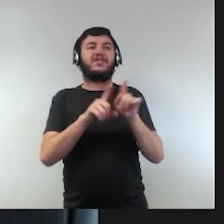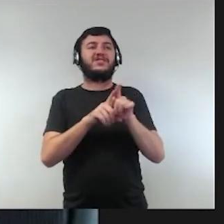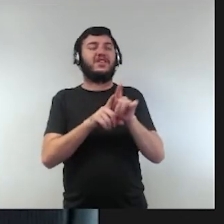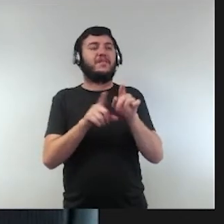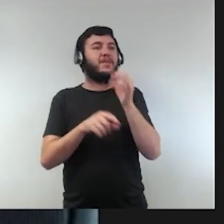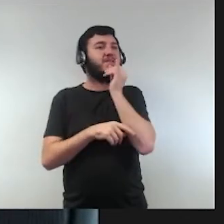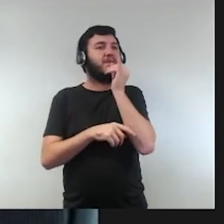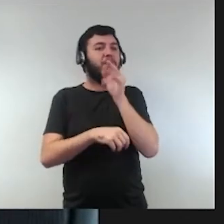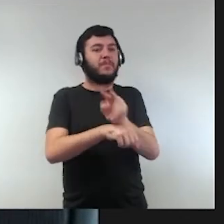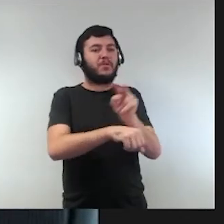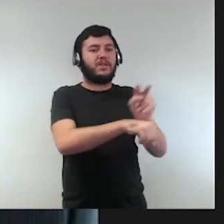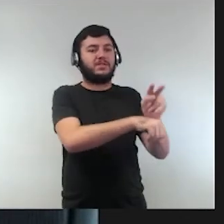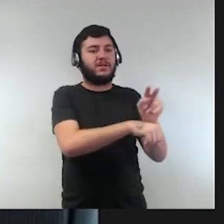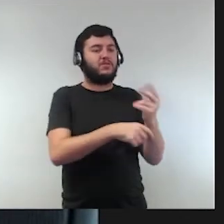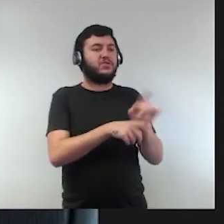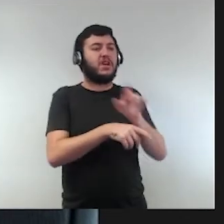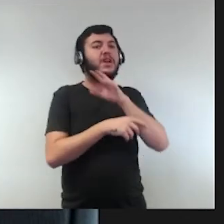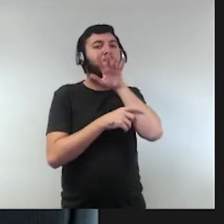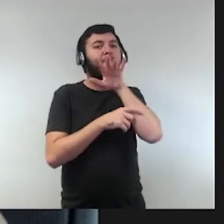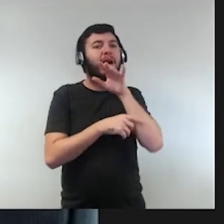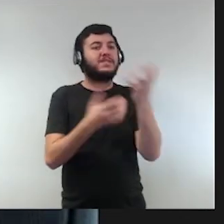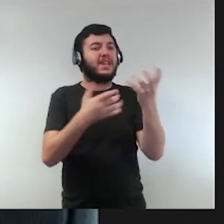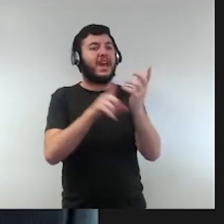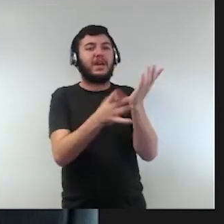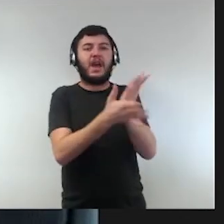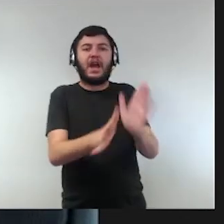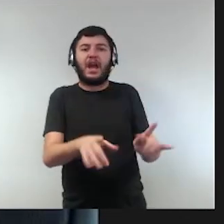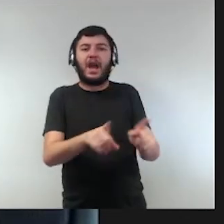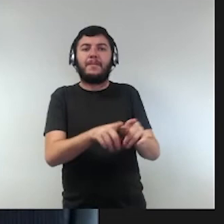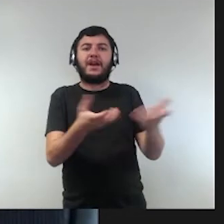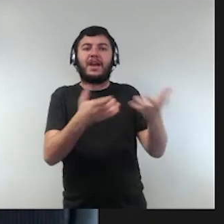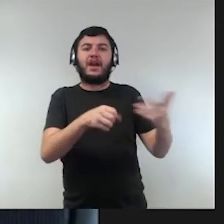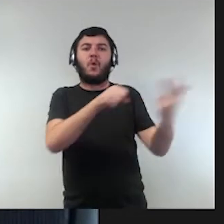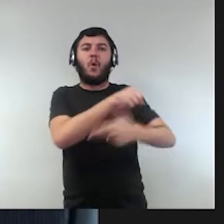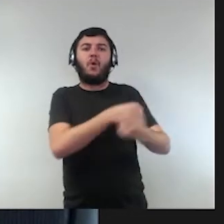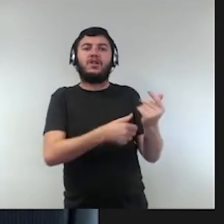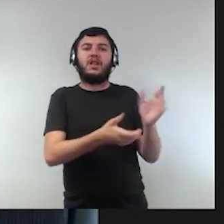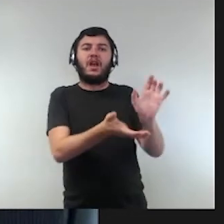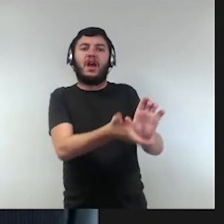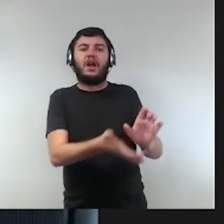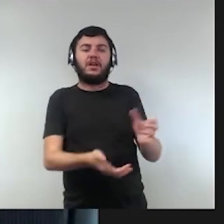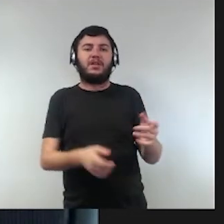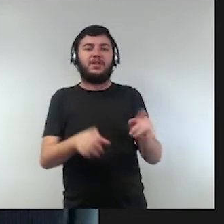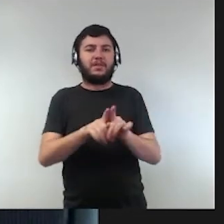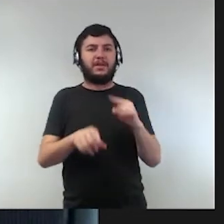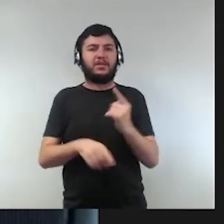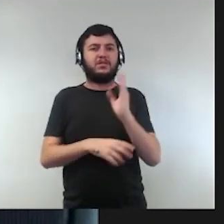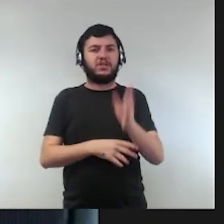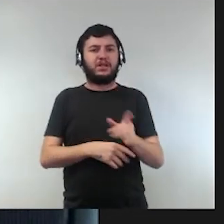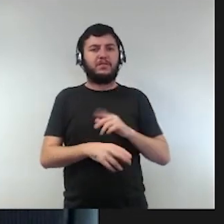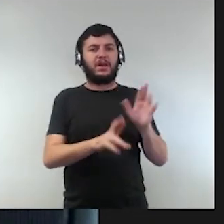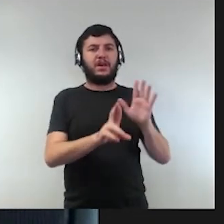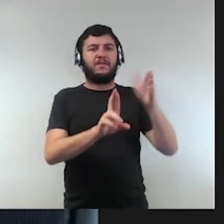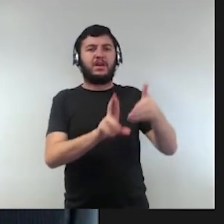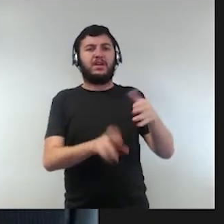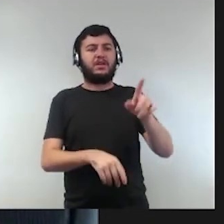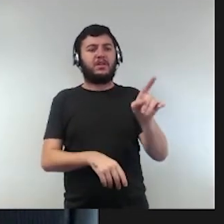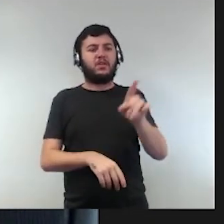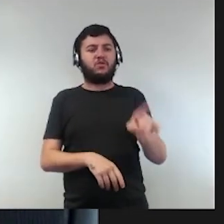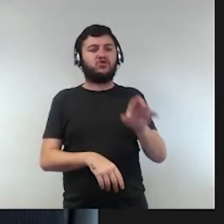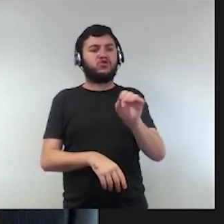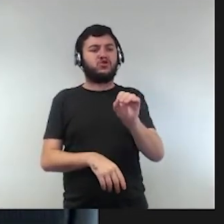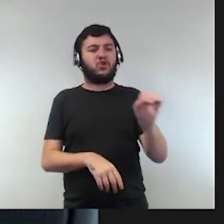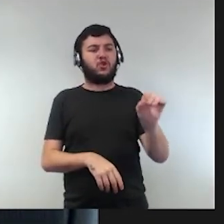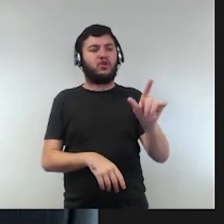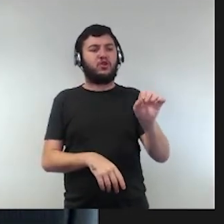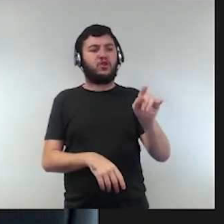exemplo dos zoológicos. Nós temos uma referência em Alagoas, que é o zoológico Pet Silvestre. É um zoológico